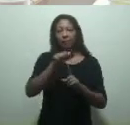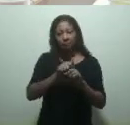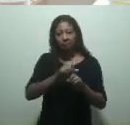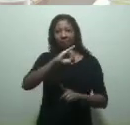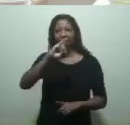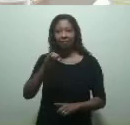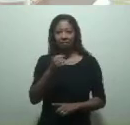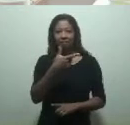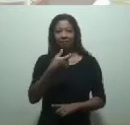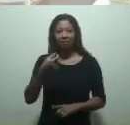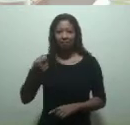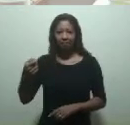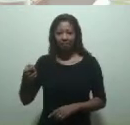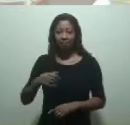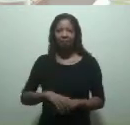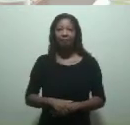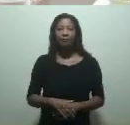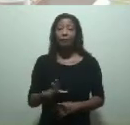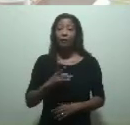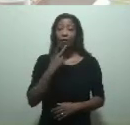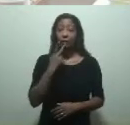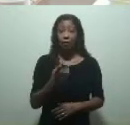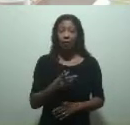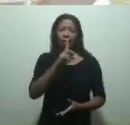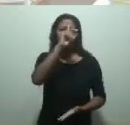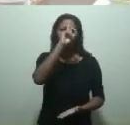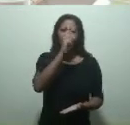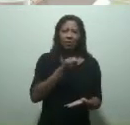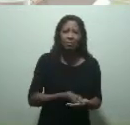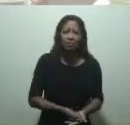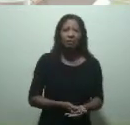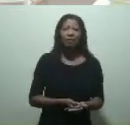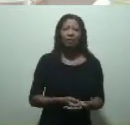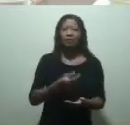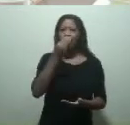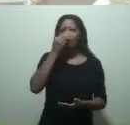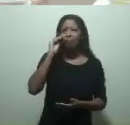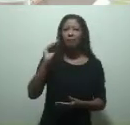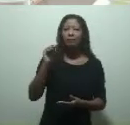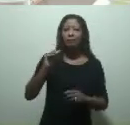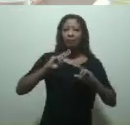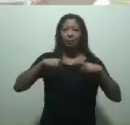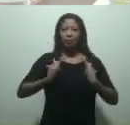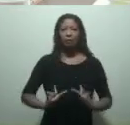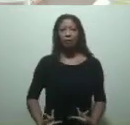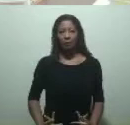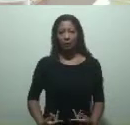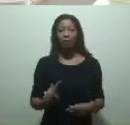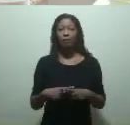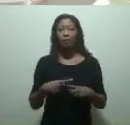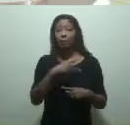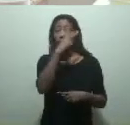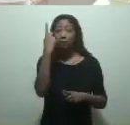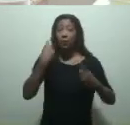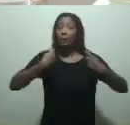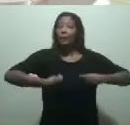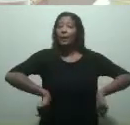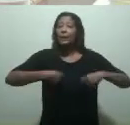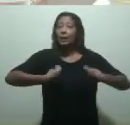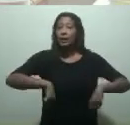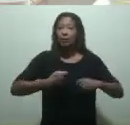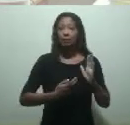deliberação, argumentando que é uma decisão desumana, pois as pessoas que precisam não podem esperar até o ano